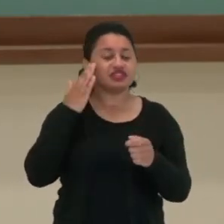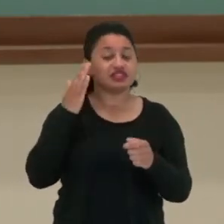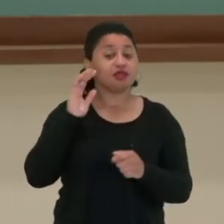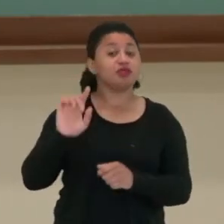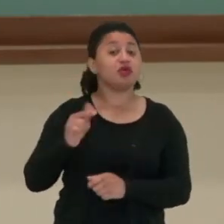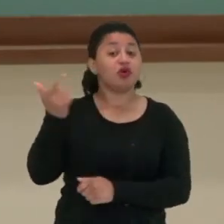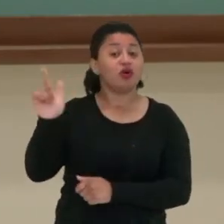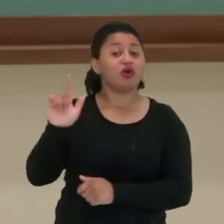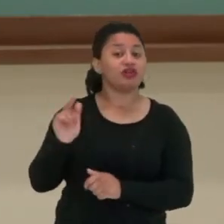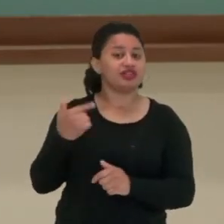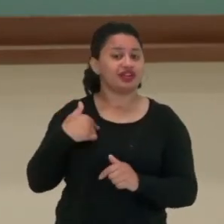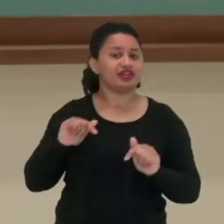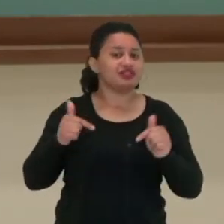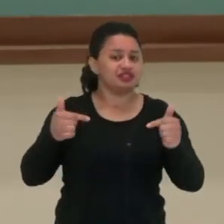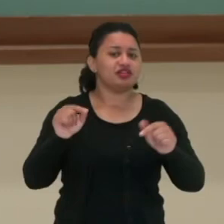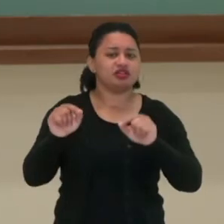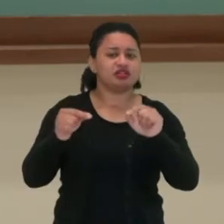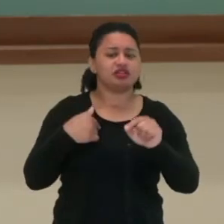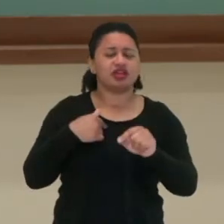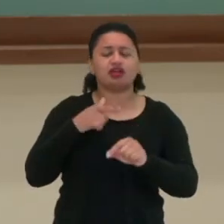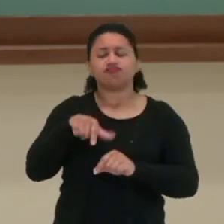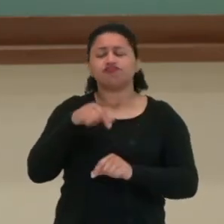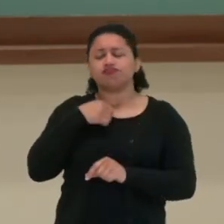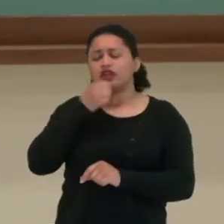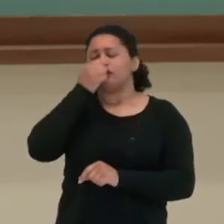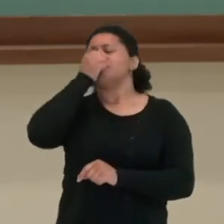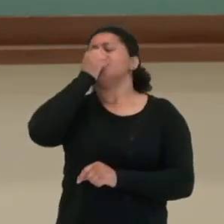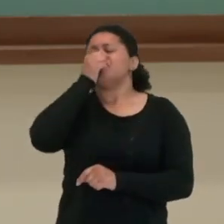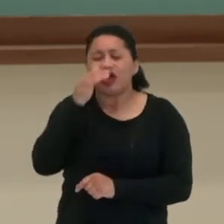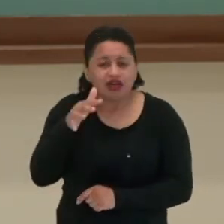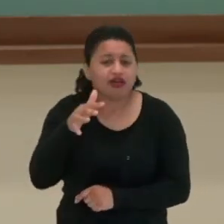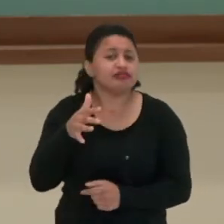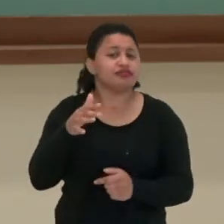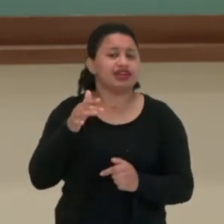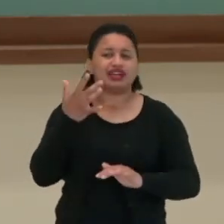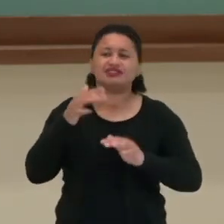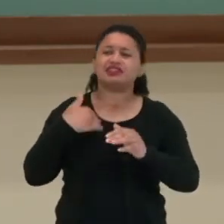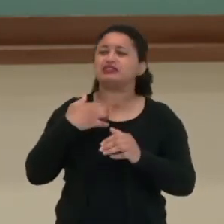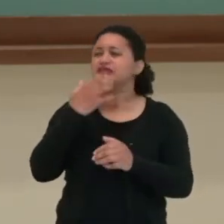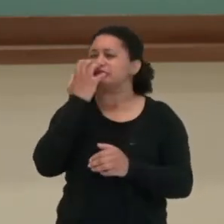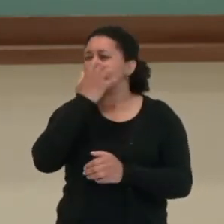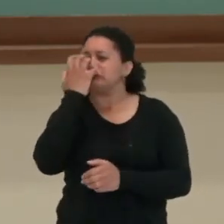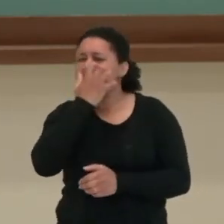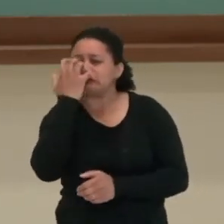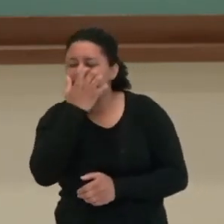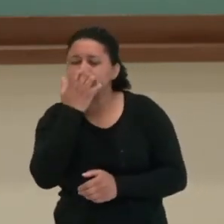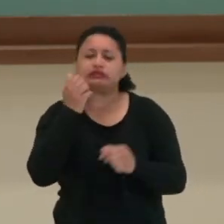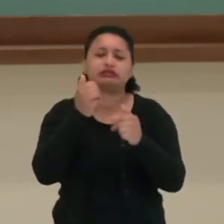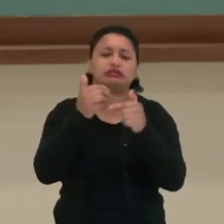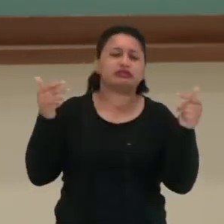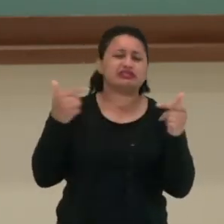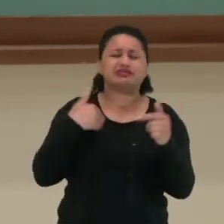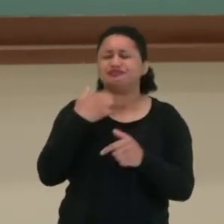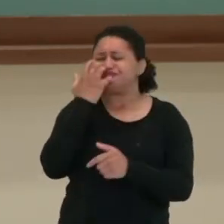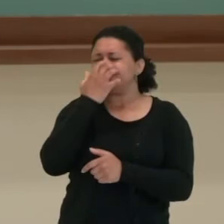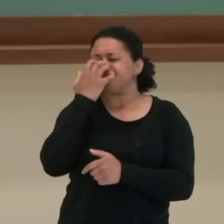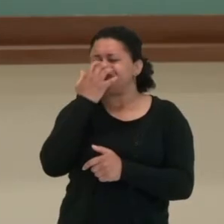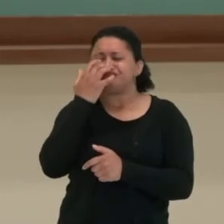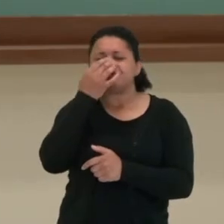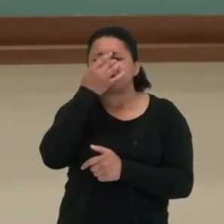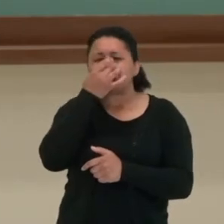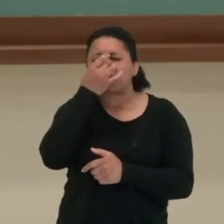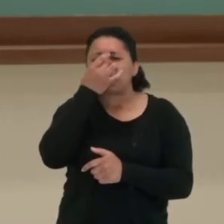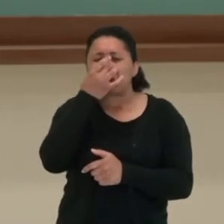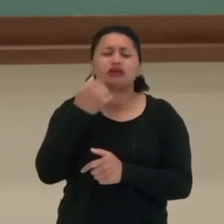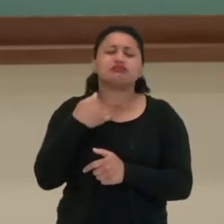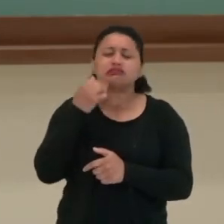ato de espirrar. De repente, você tem uma alergia, alguma coisa que irrita a mucosa